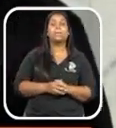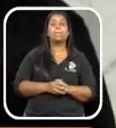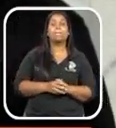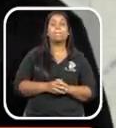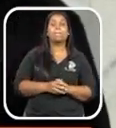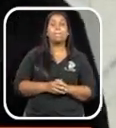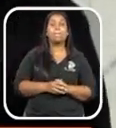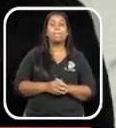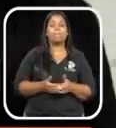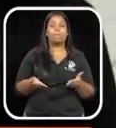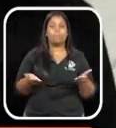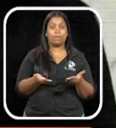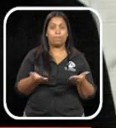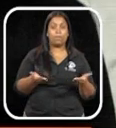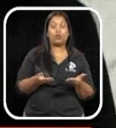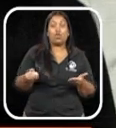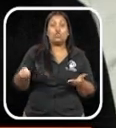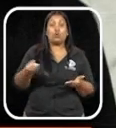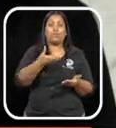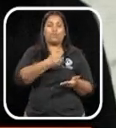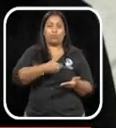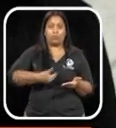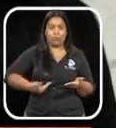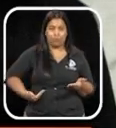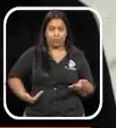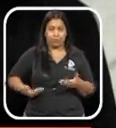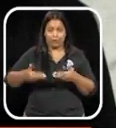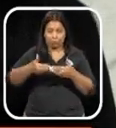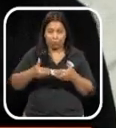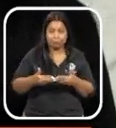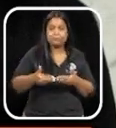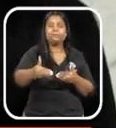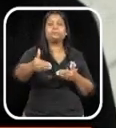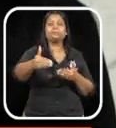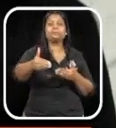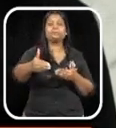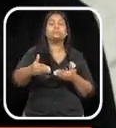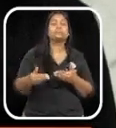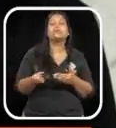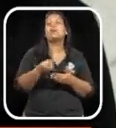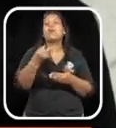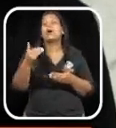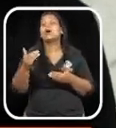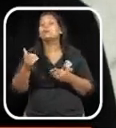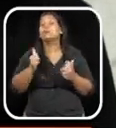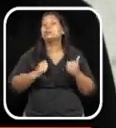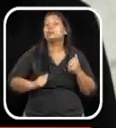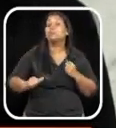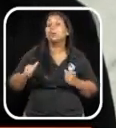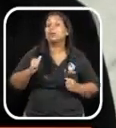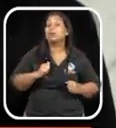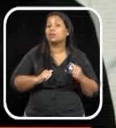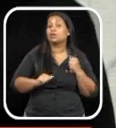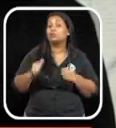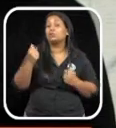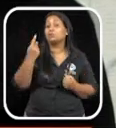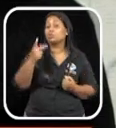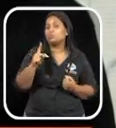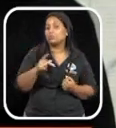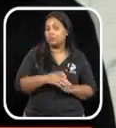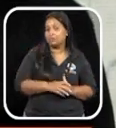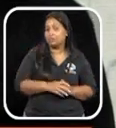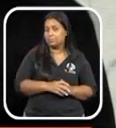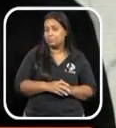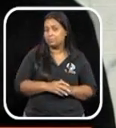governo que começa, e quais são as expectativas suas nível nacional? O que você tem